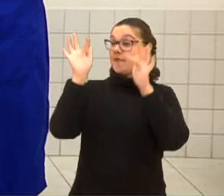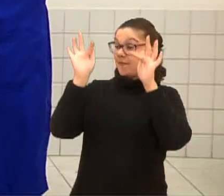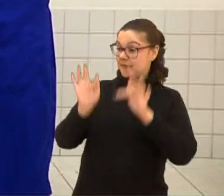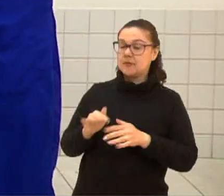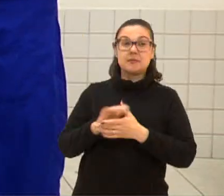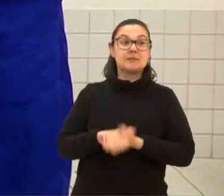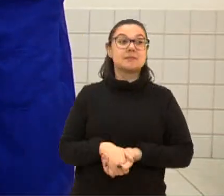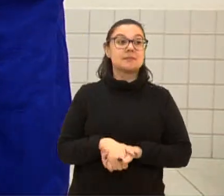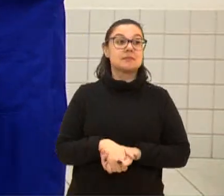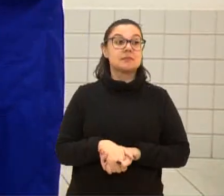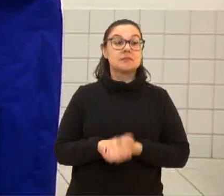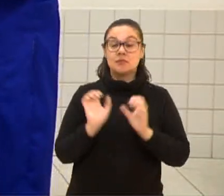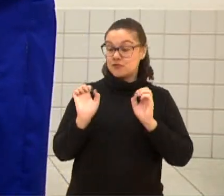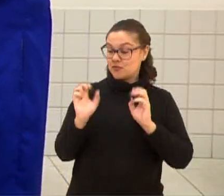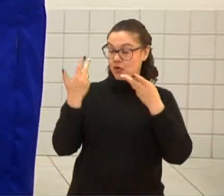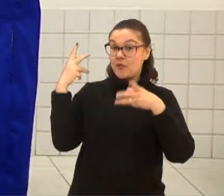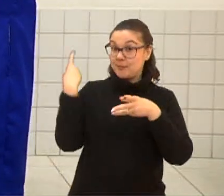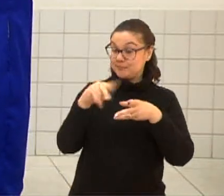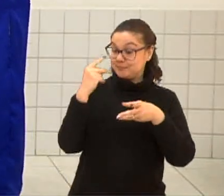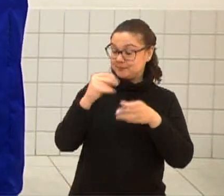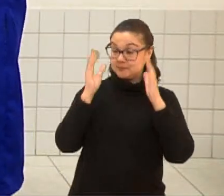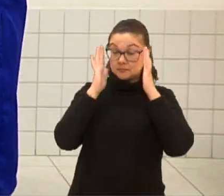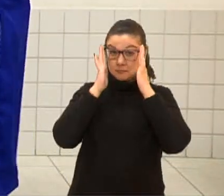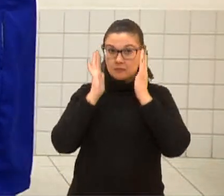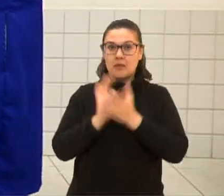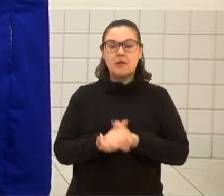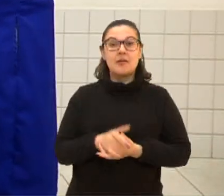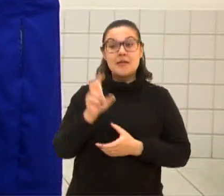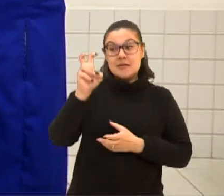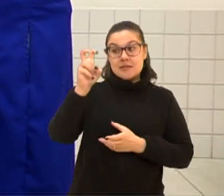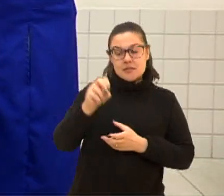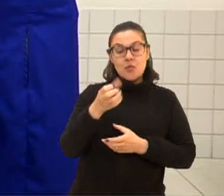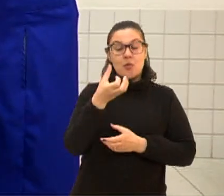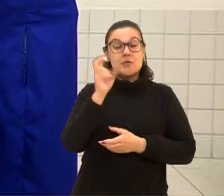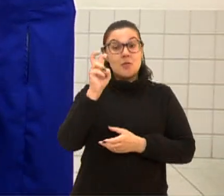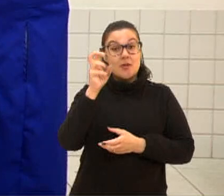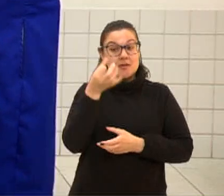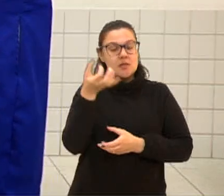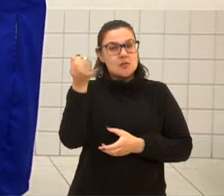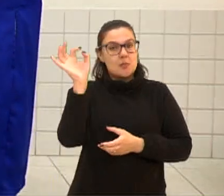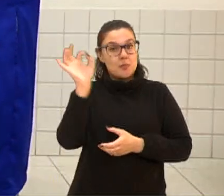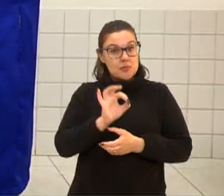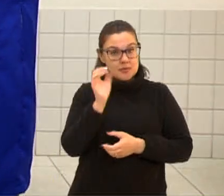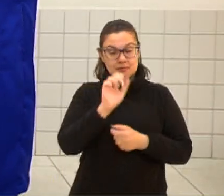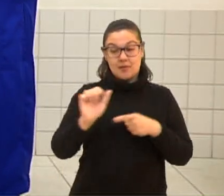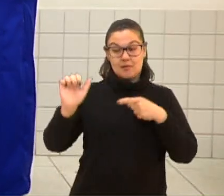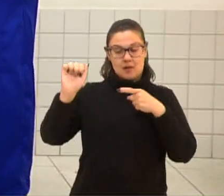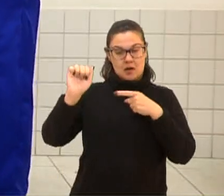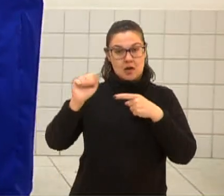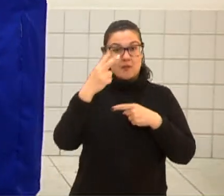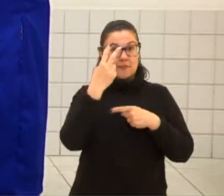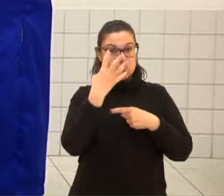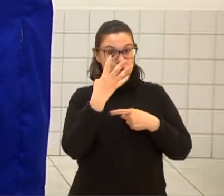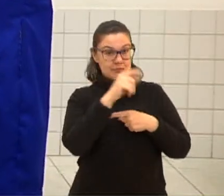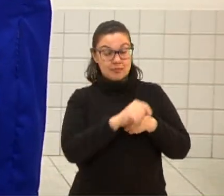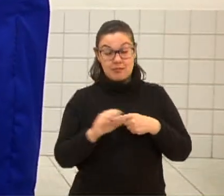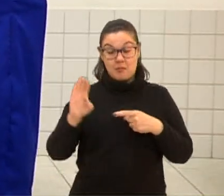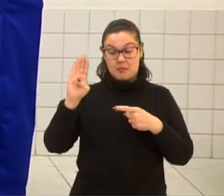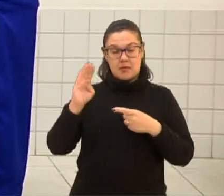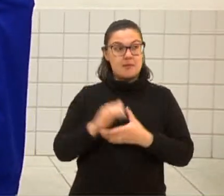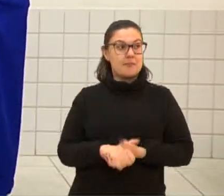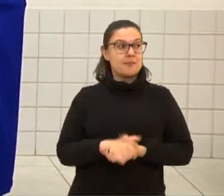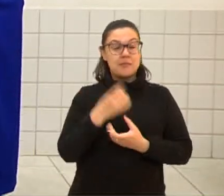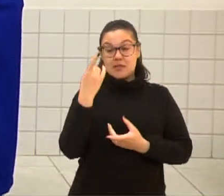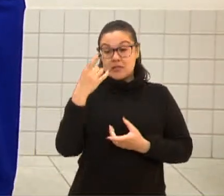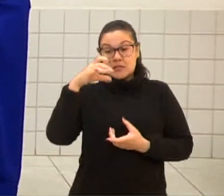vir o resultado. Show, vamos lá, então, correndo. vamos ver. Ó, 56% diz que é a letra A, 24% que é a letra B